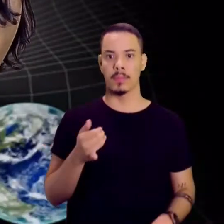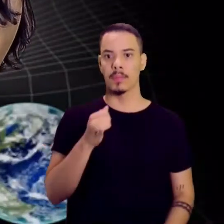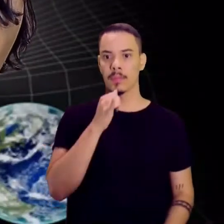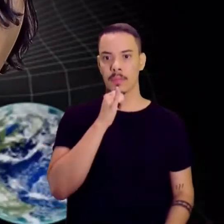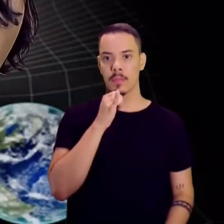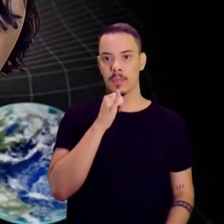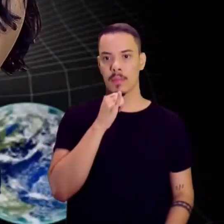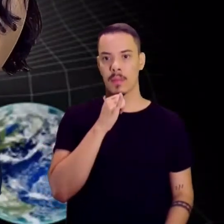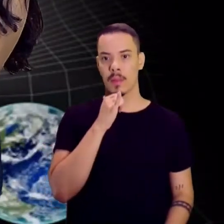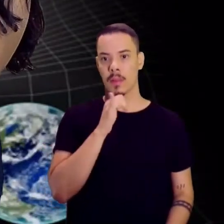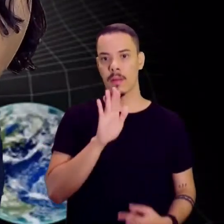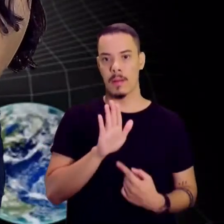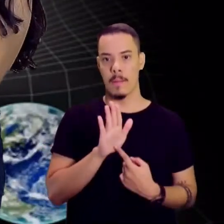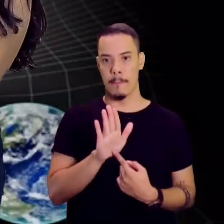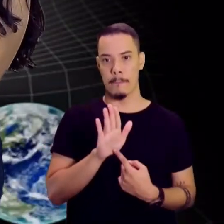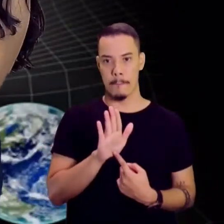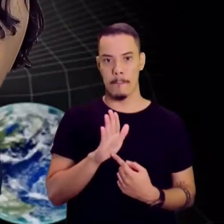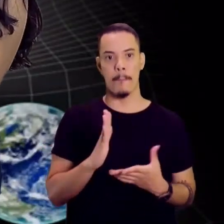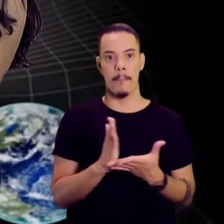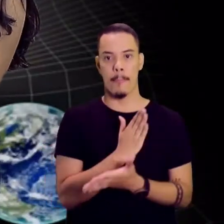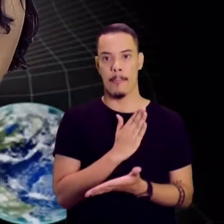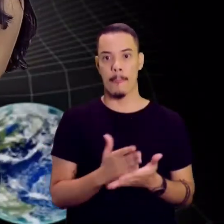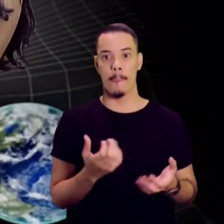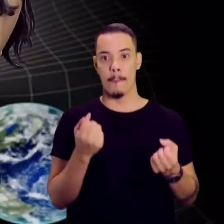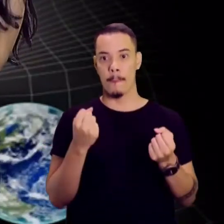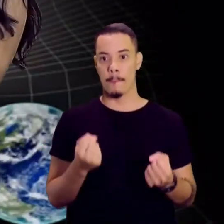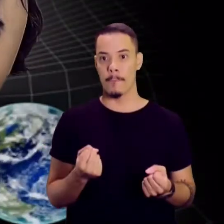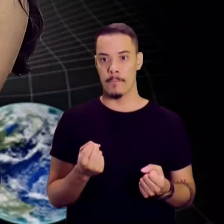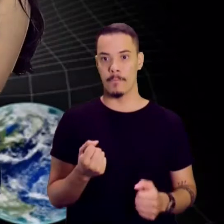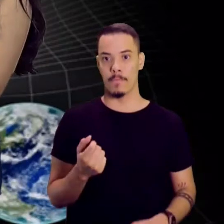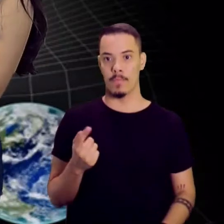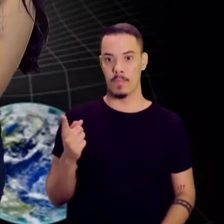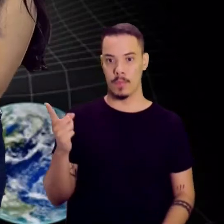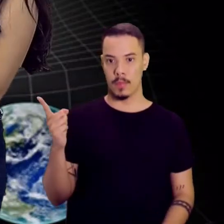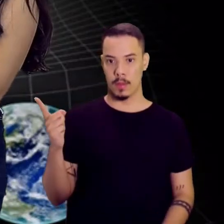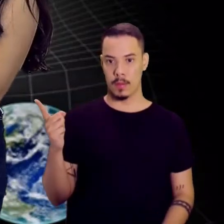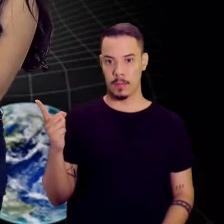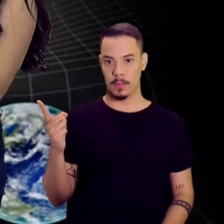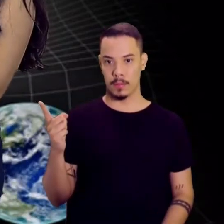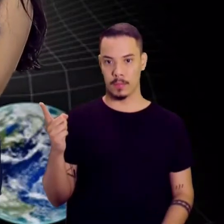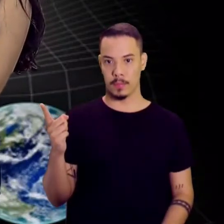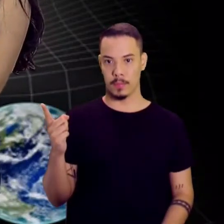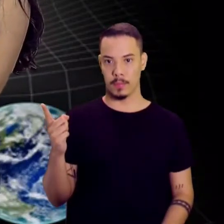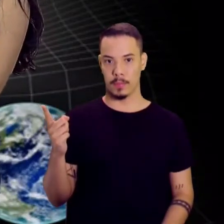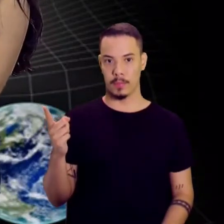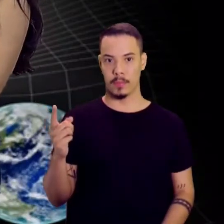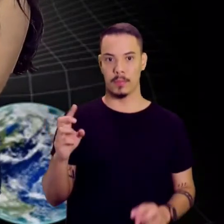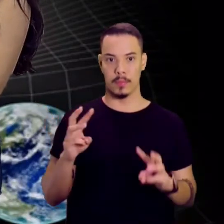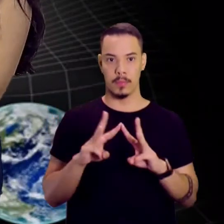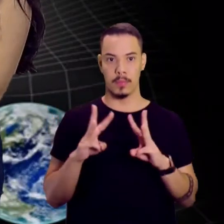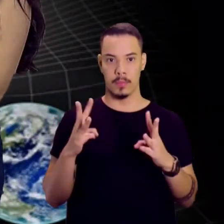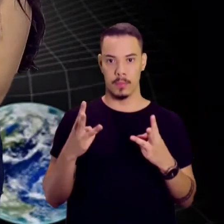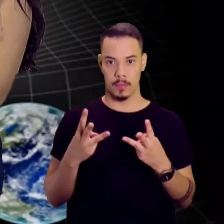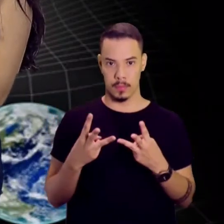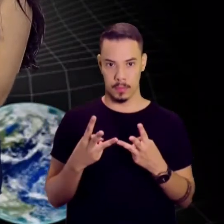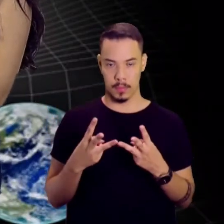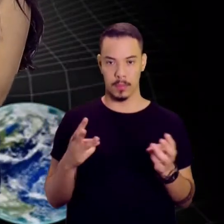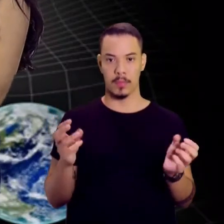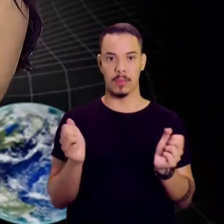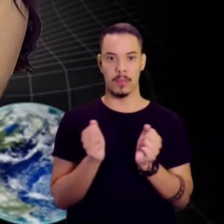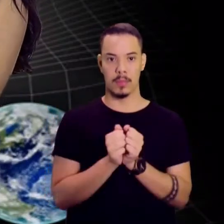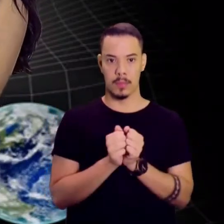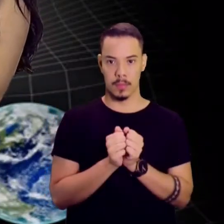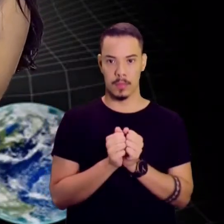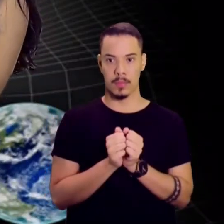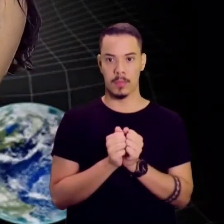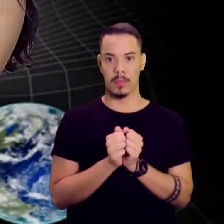acontecer? Ó, ela vai medir aqui um certo peso e a massa ali não é a razão justamente da força pela aceleração.